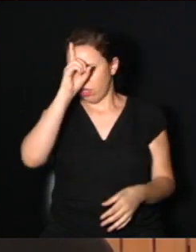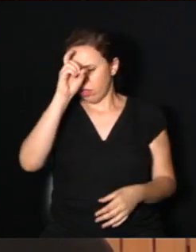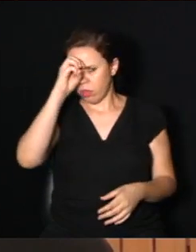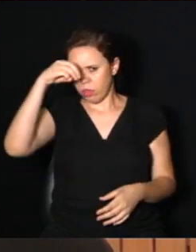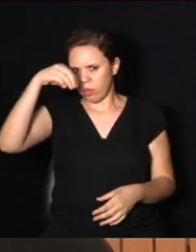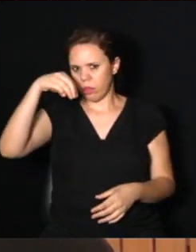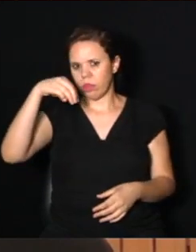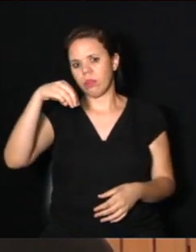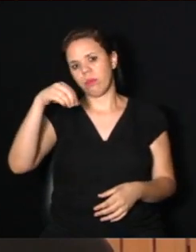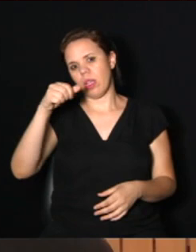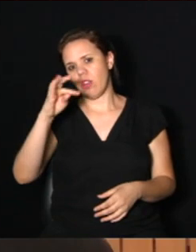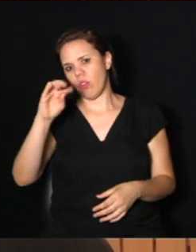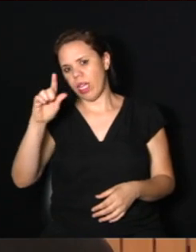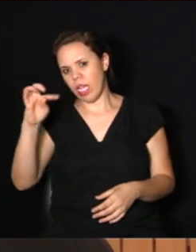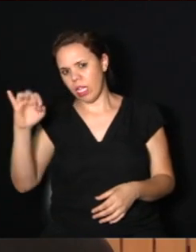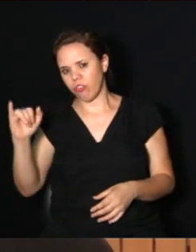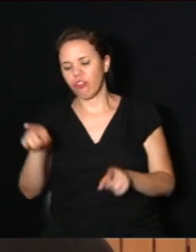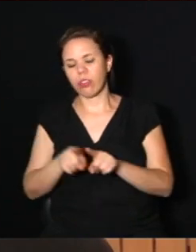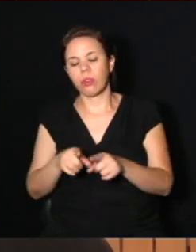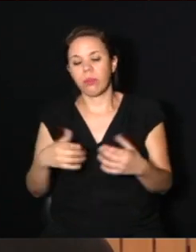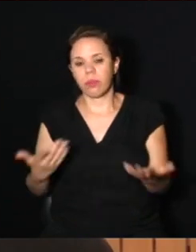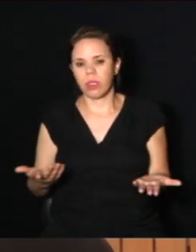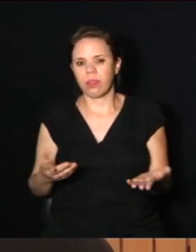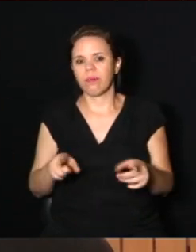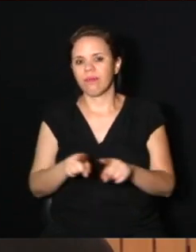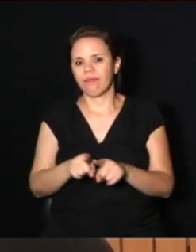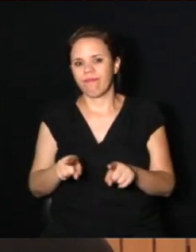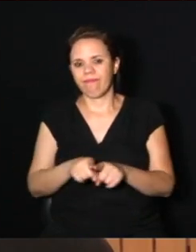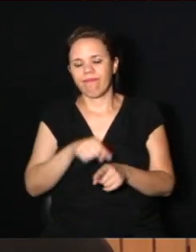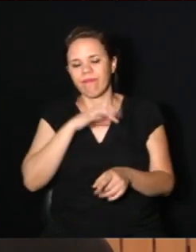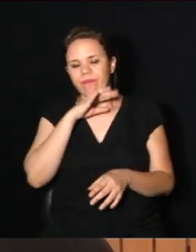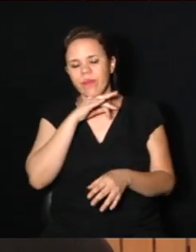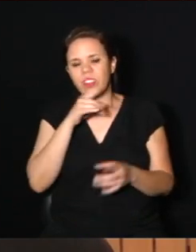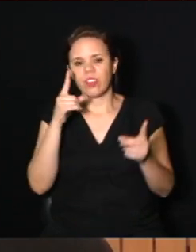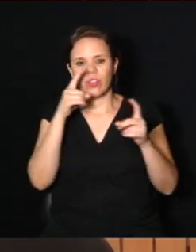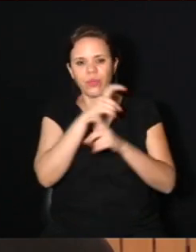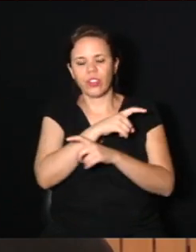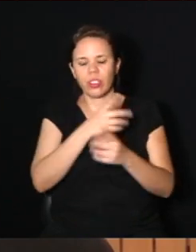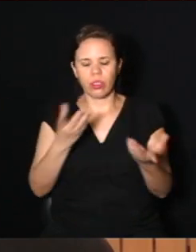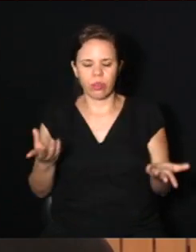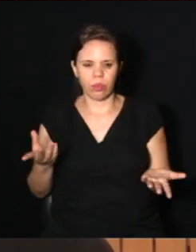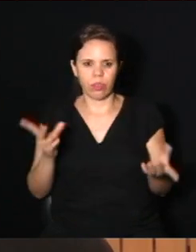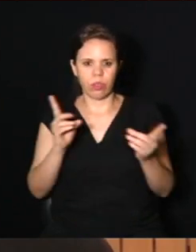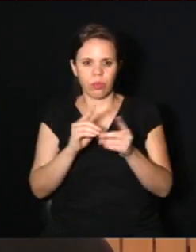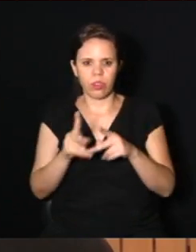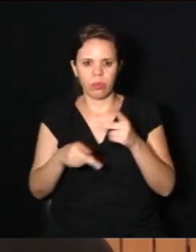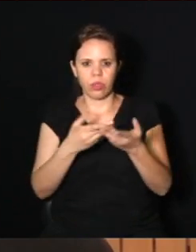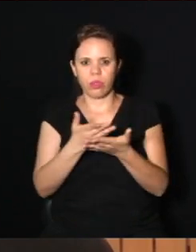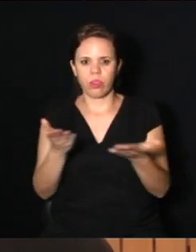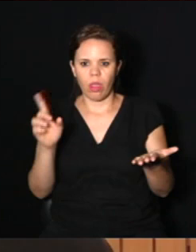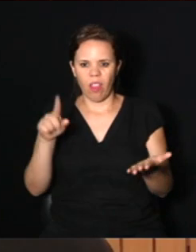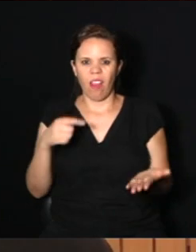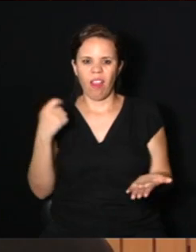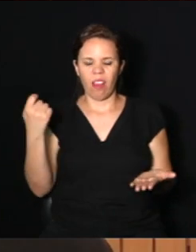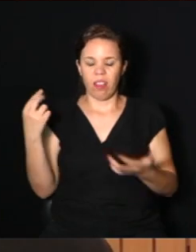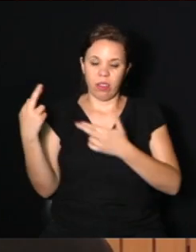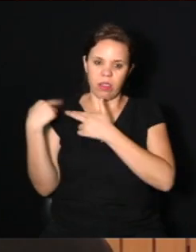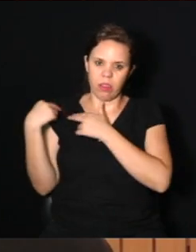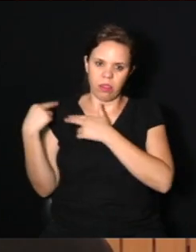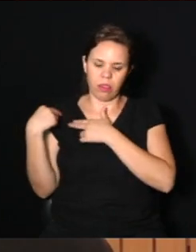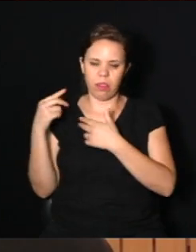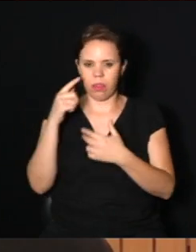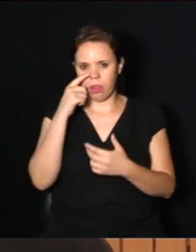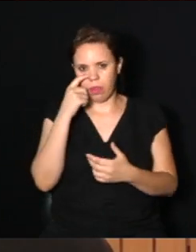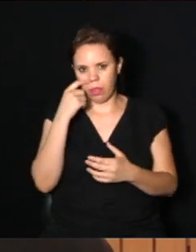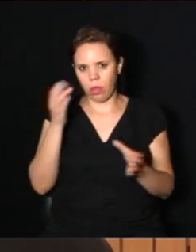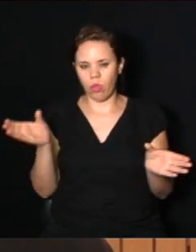mas também precariza o atendimento à população, né? Que é aí que é uma grande responsabilidade, que é aí que o